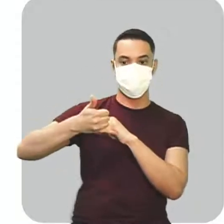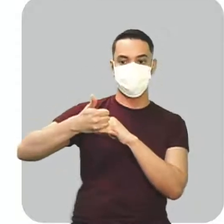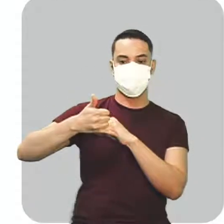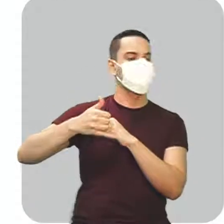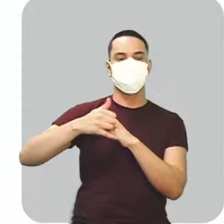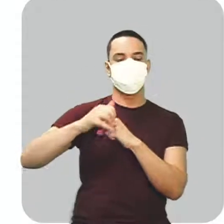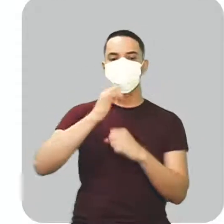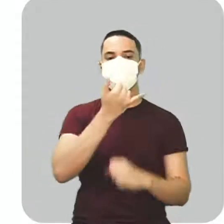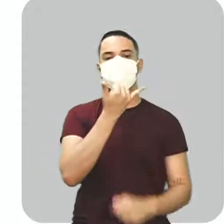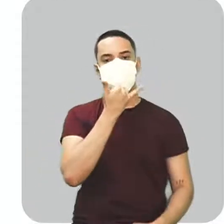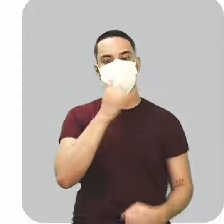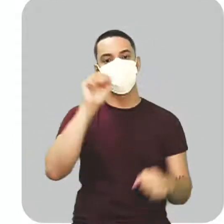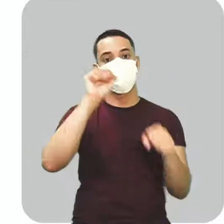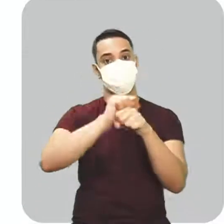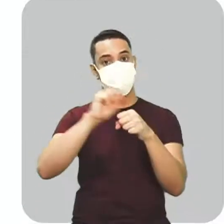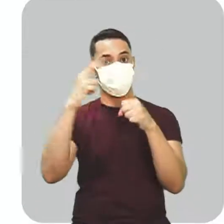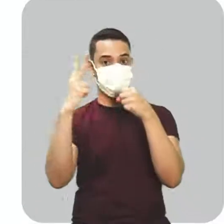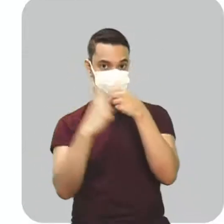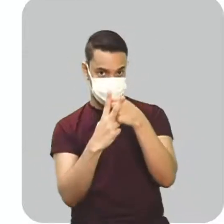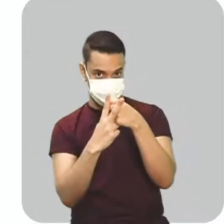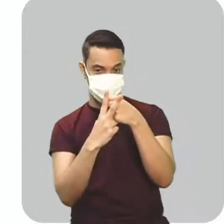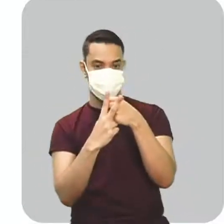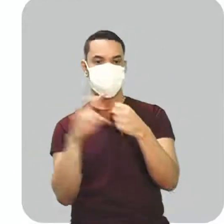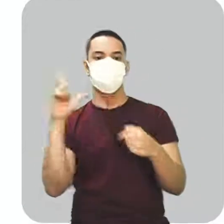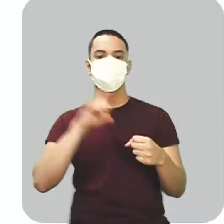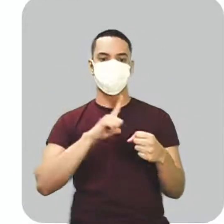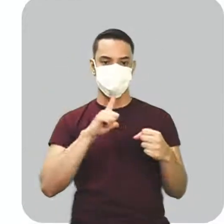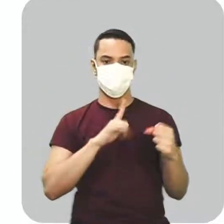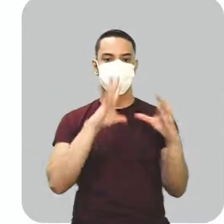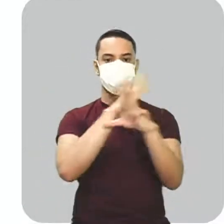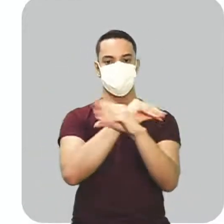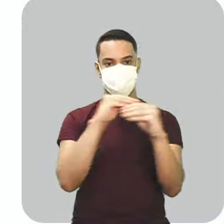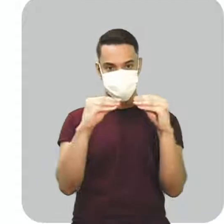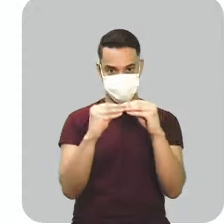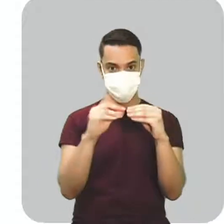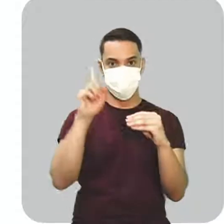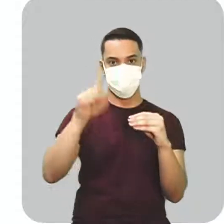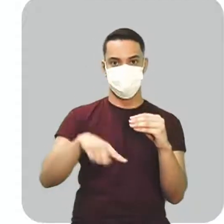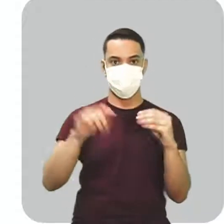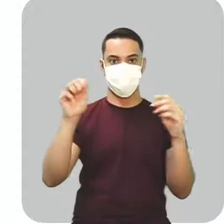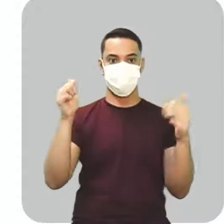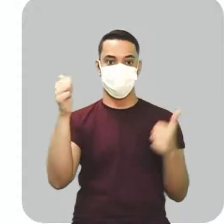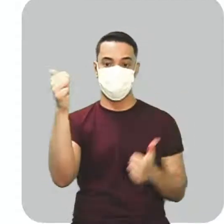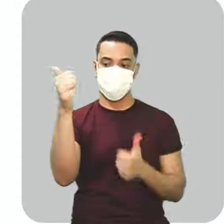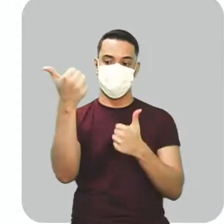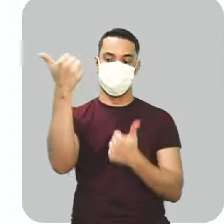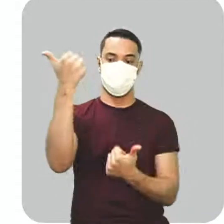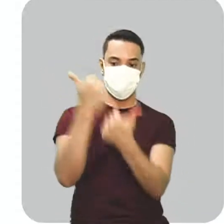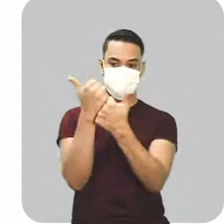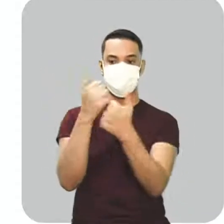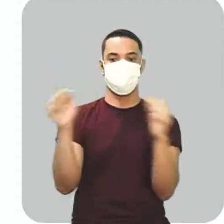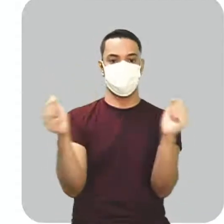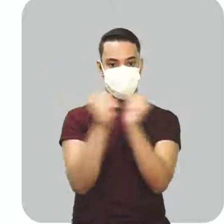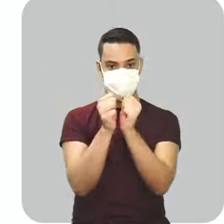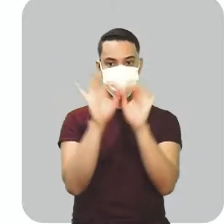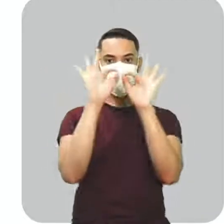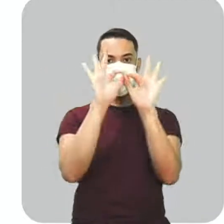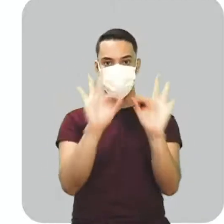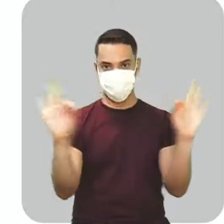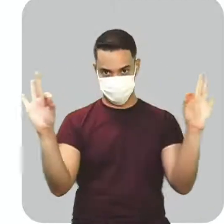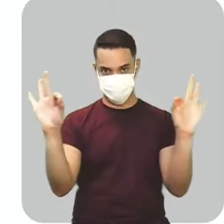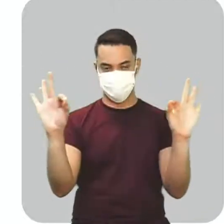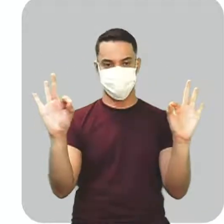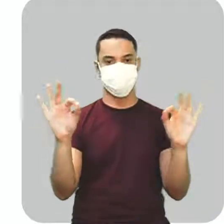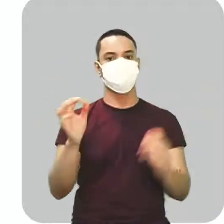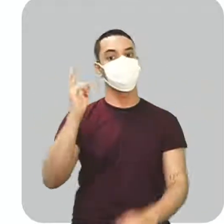subordinada adverbial tem função de adjunto adverbial, tá? No período composto.